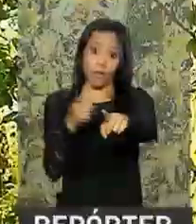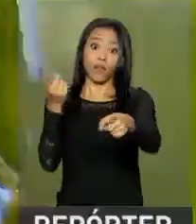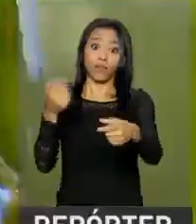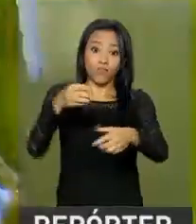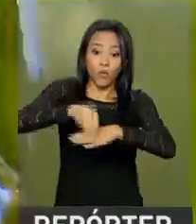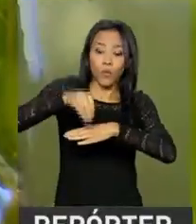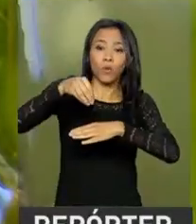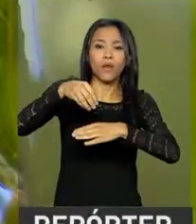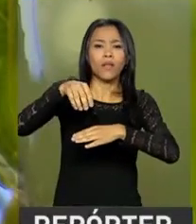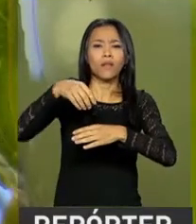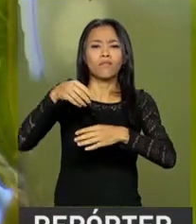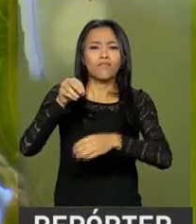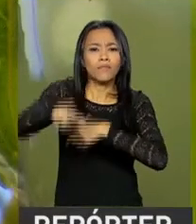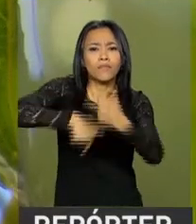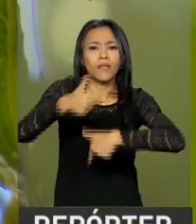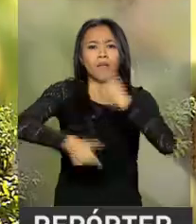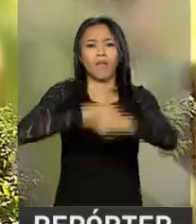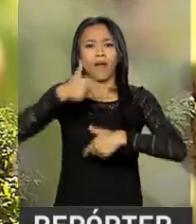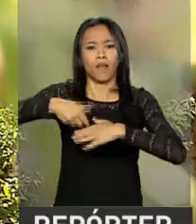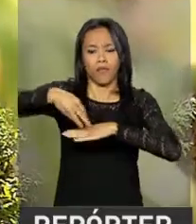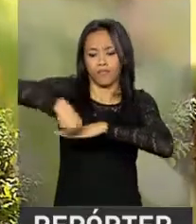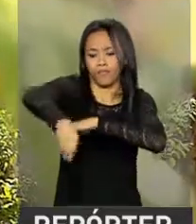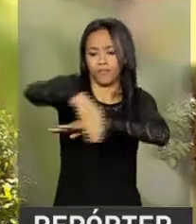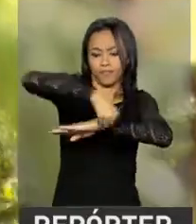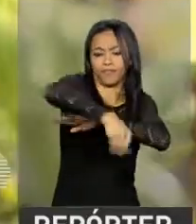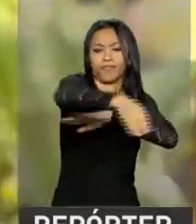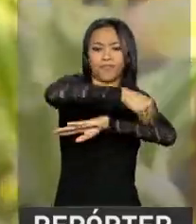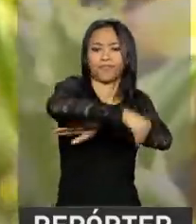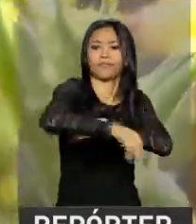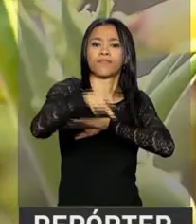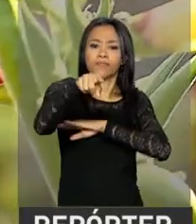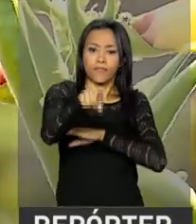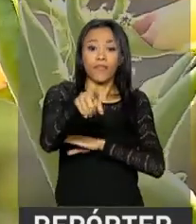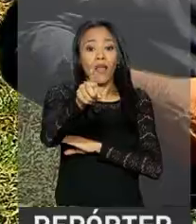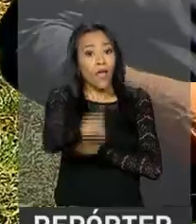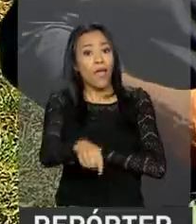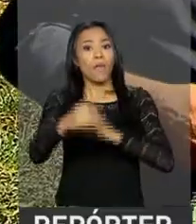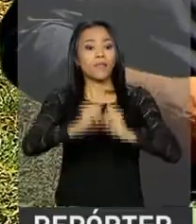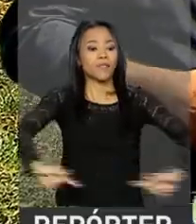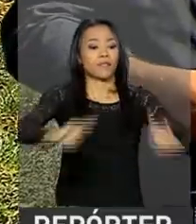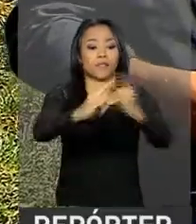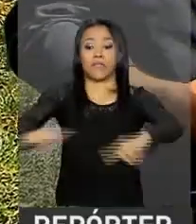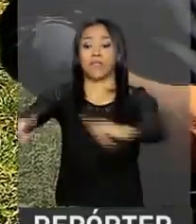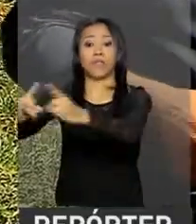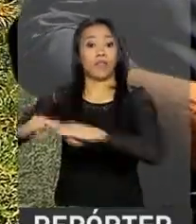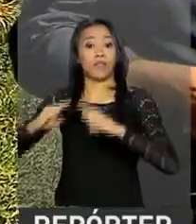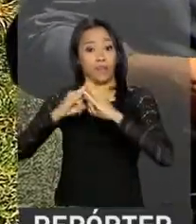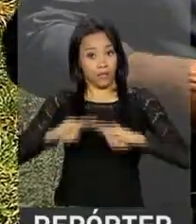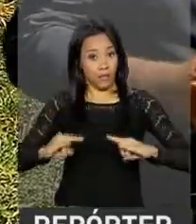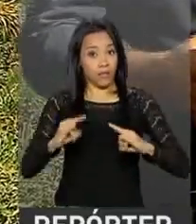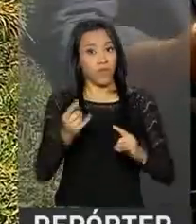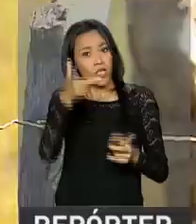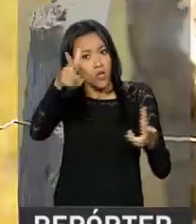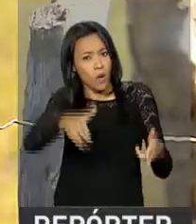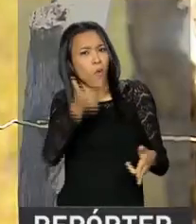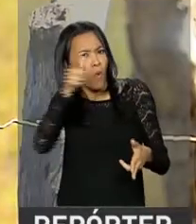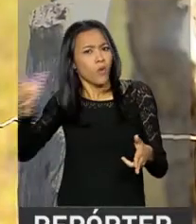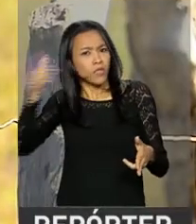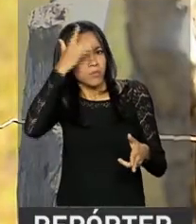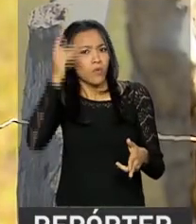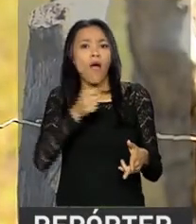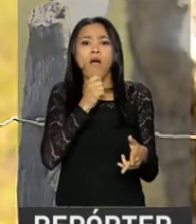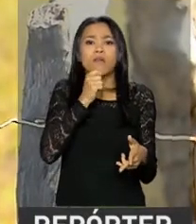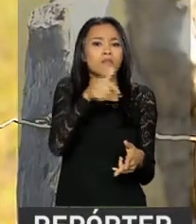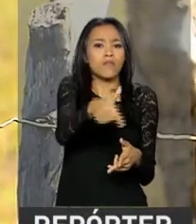que vende na feira da cidade a propriedade faz parte de um assentamento mas assim como outros produtores no local ele ainda